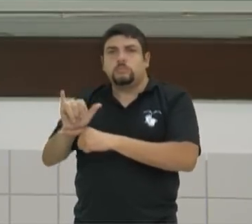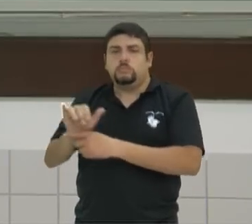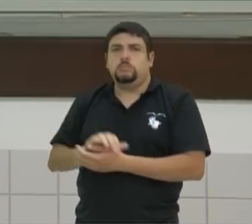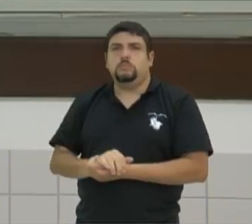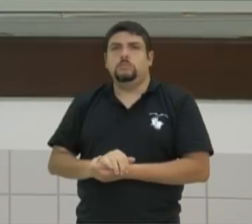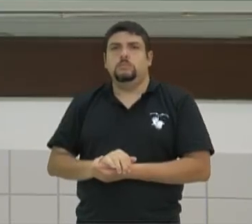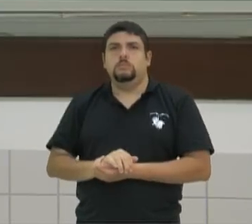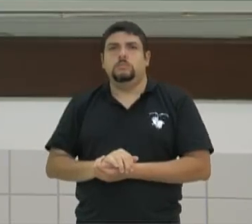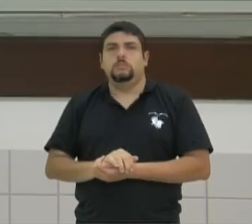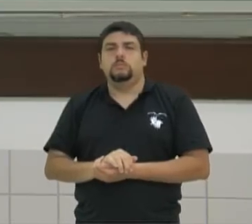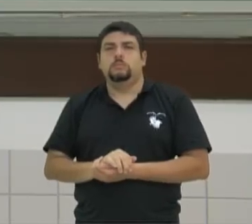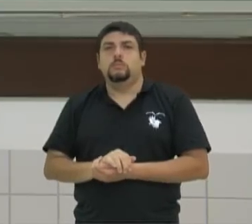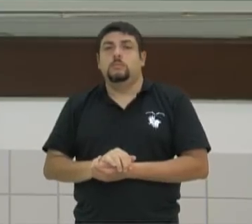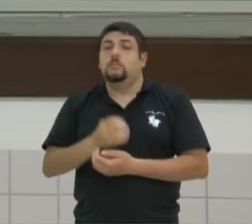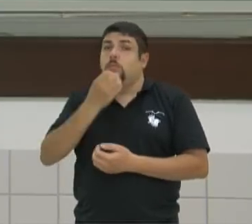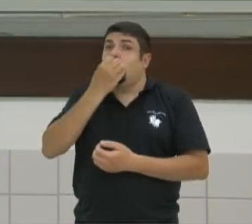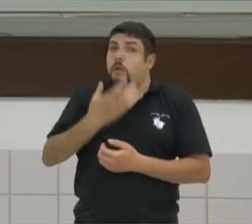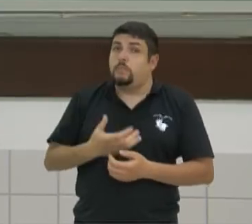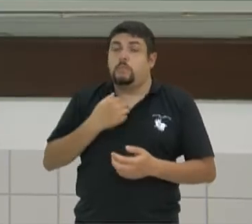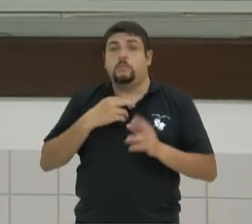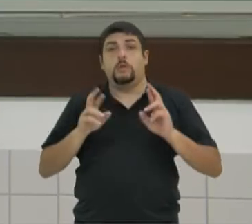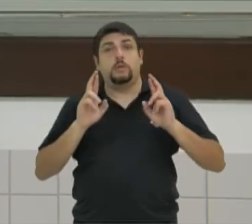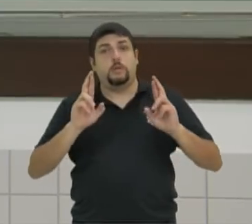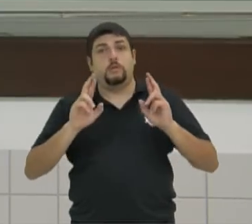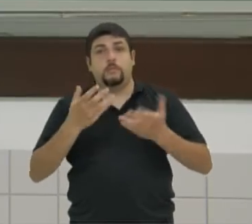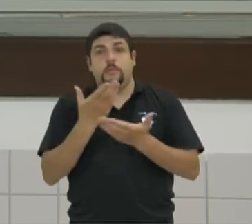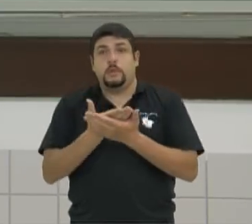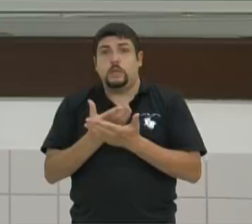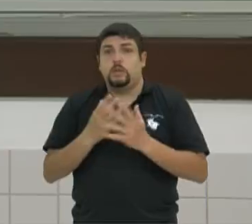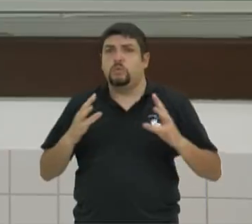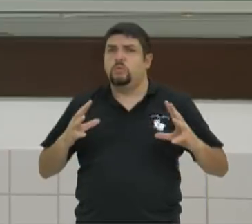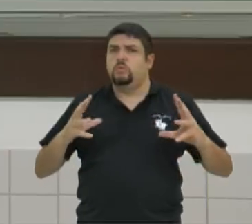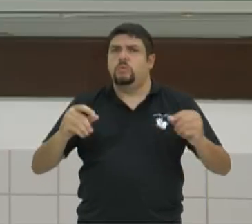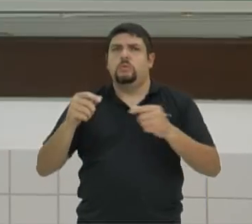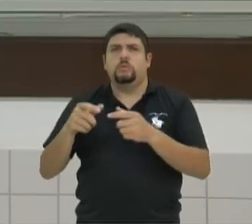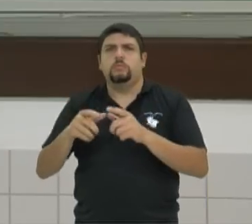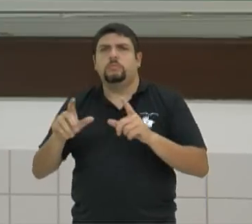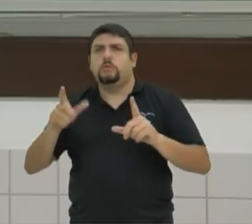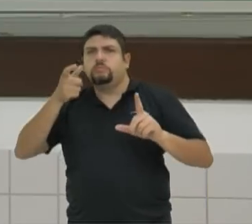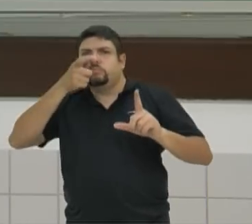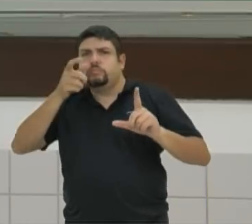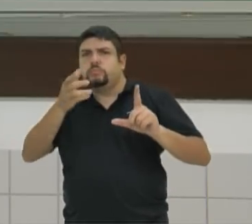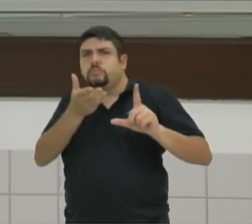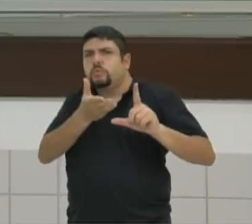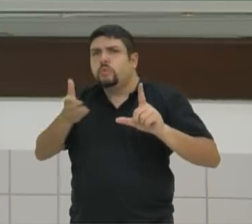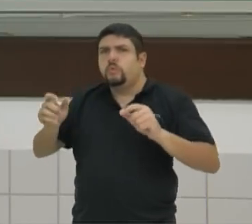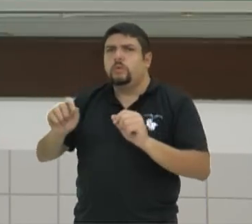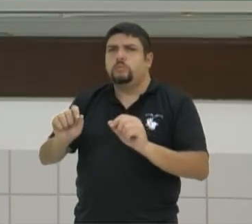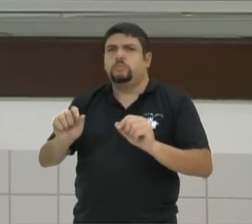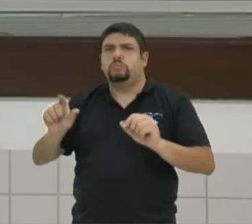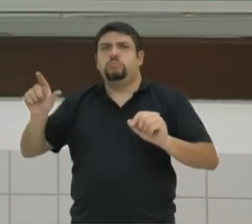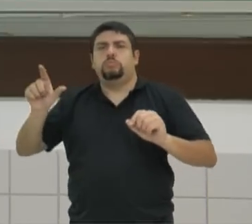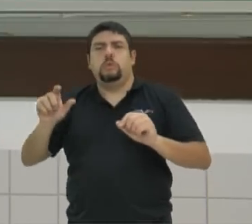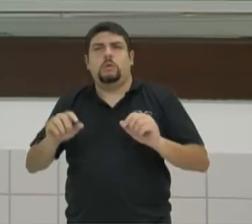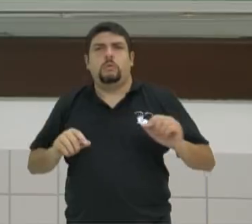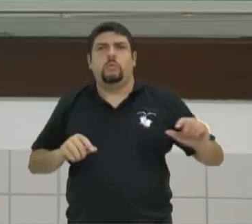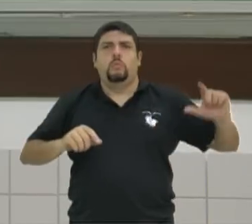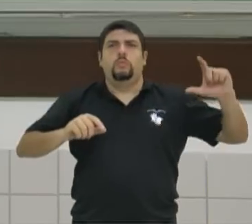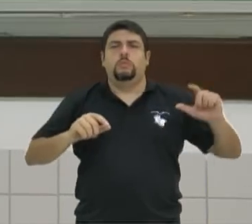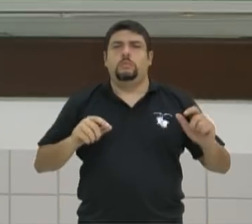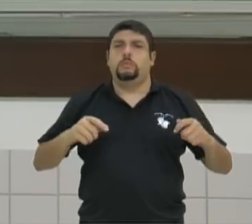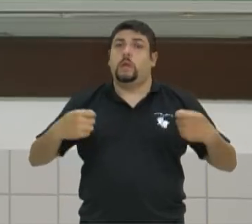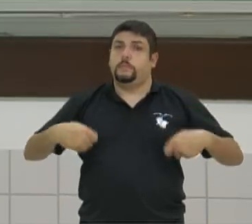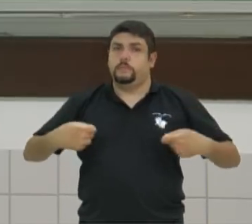as quantidades fossem grandes e fossem iguais em todas as aulas, porque você precisa assistir todas as aulas e não só a que você gosta, tá